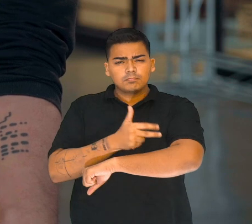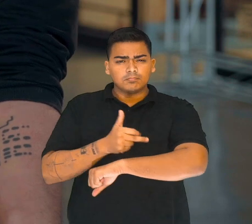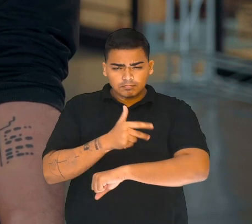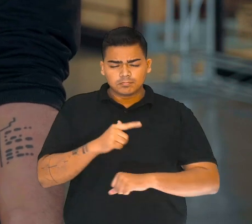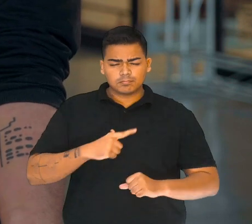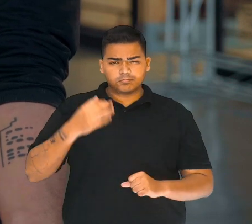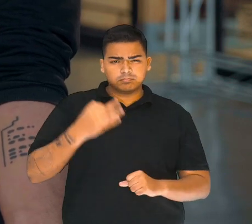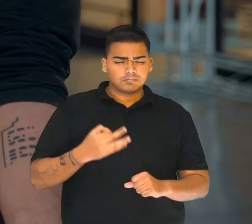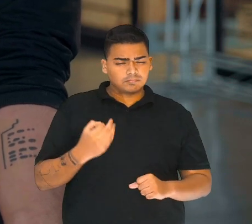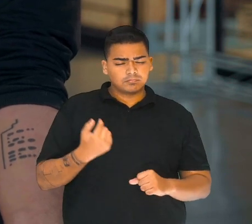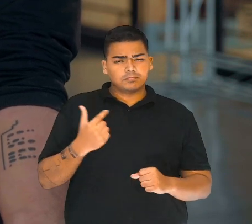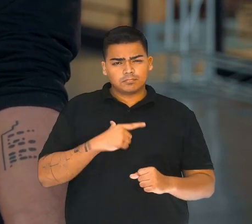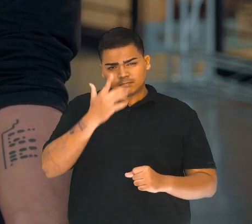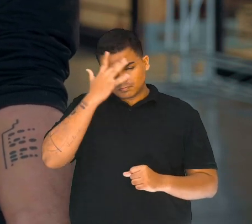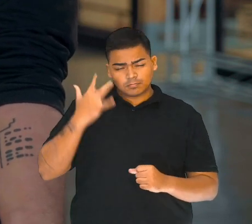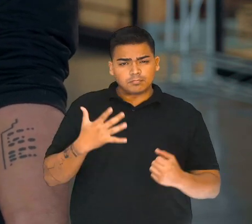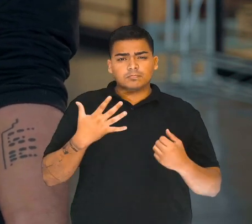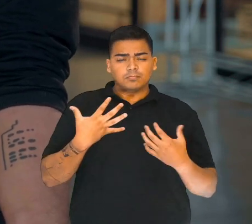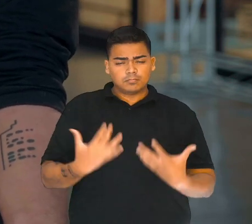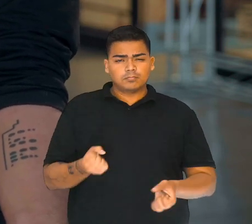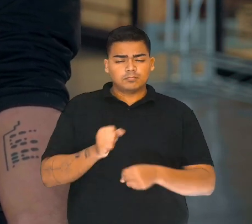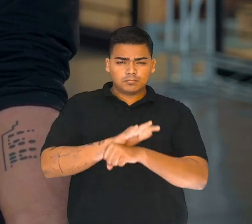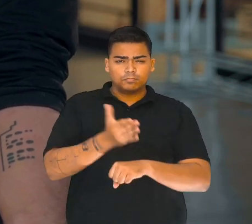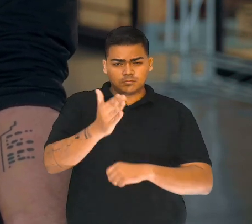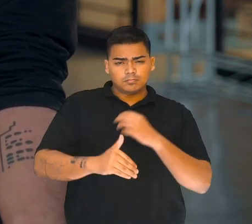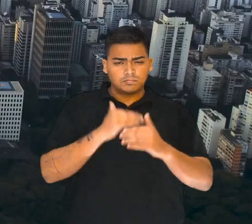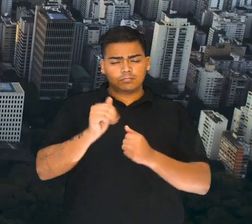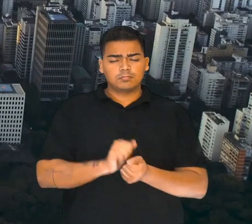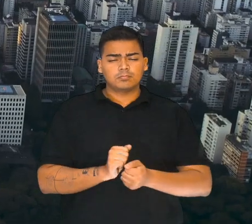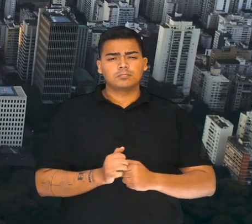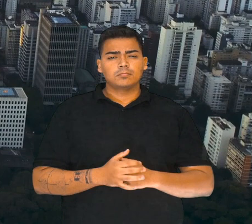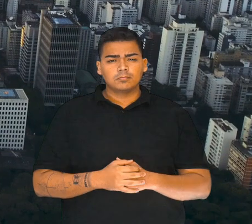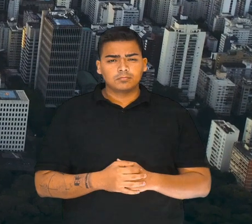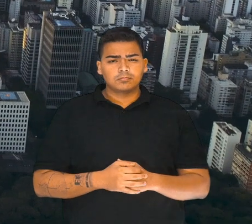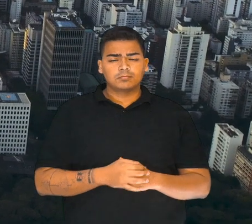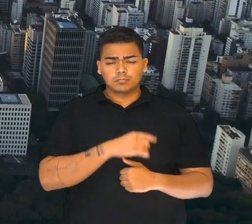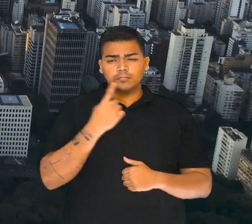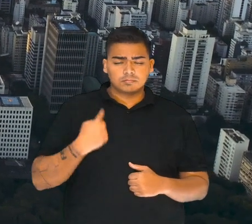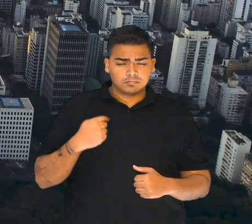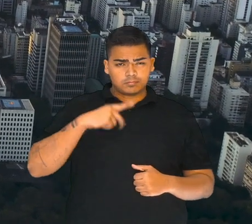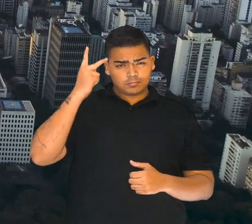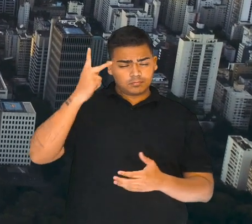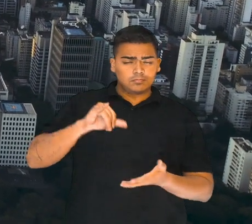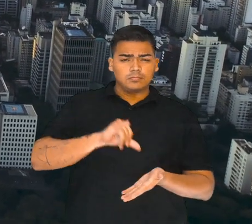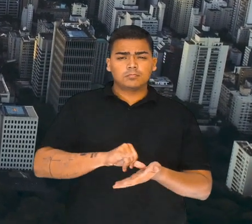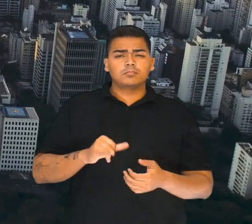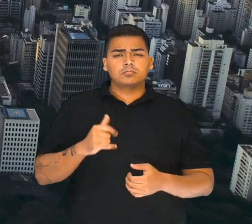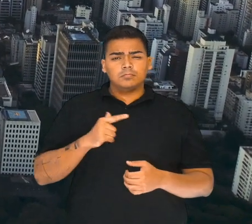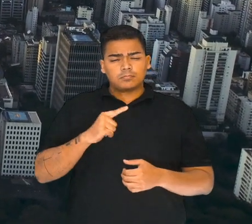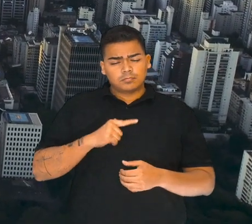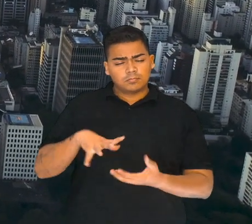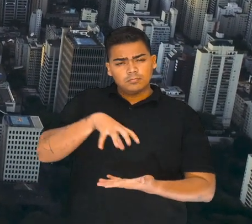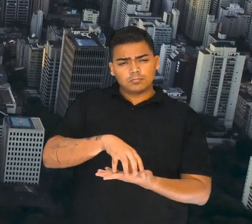pode ter certeza que é alguém que vai estar aberto para te ajudar, para te dar a mão e fazer você crescer junto. A gente pode olhar para São Paulo capital como um